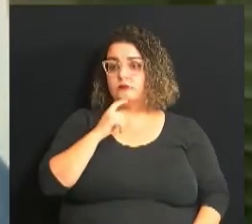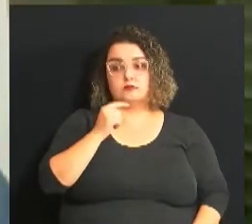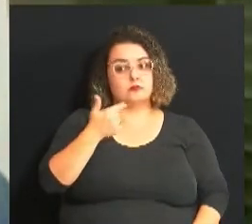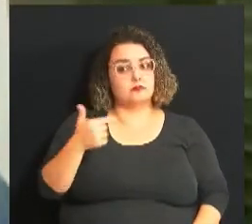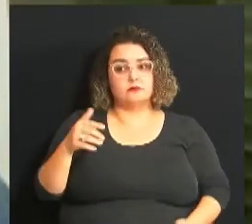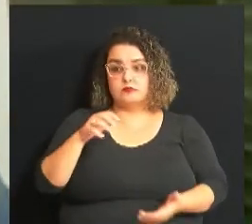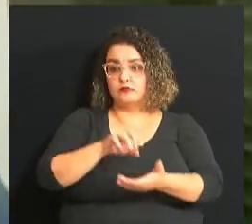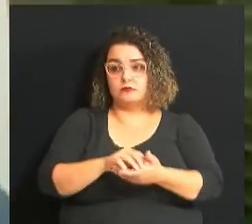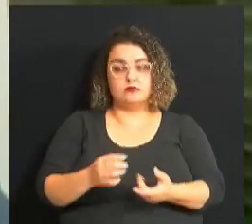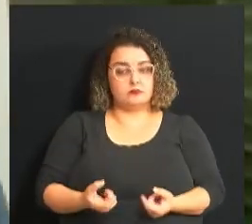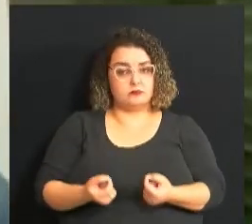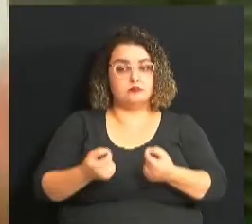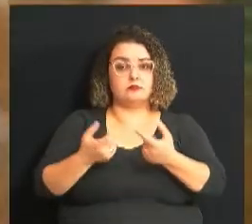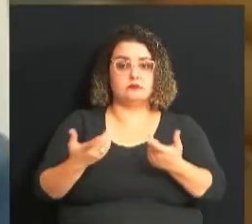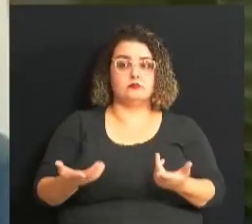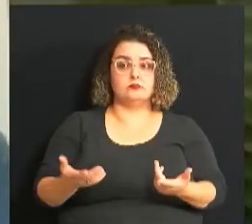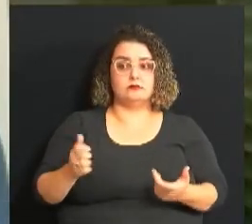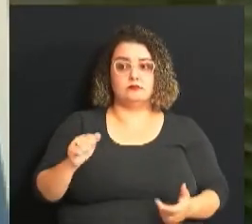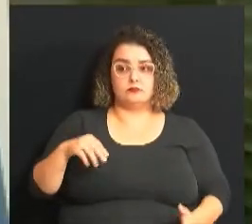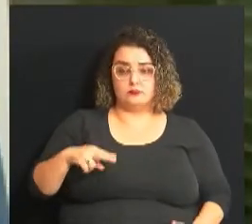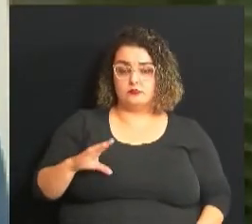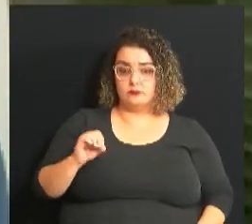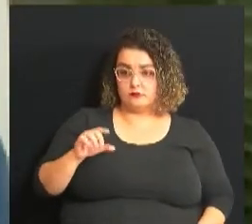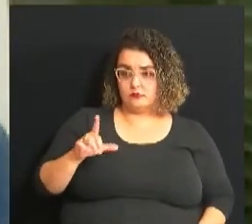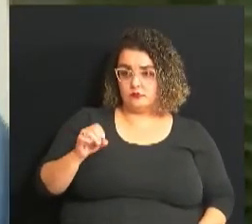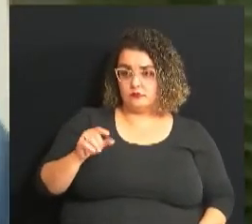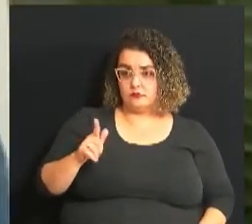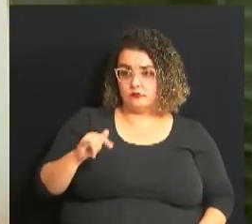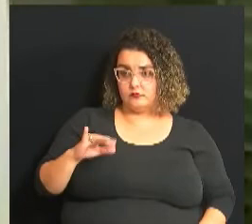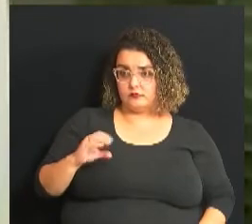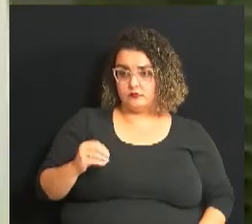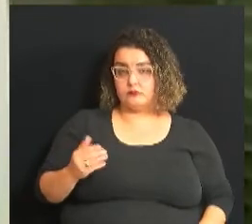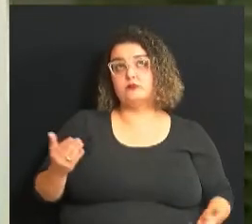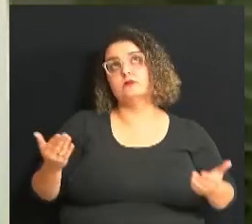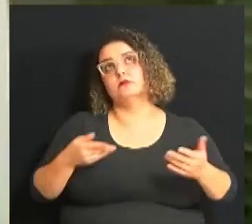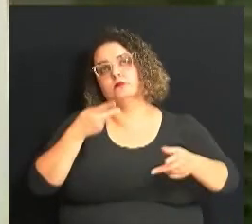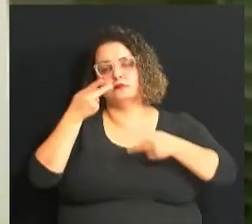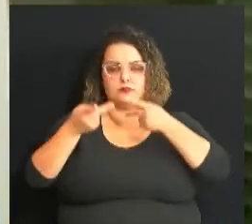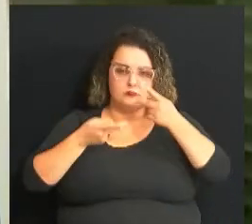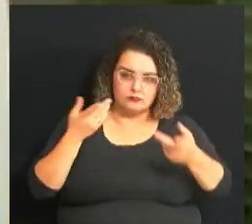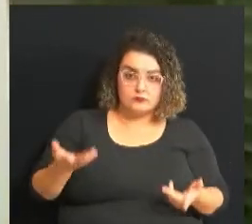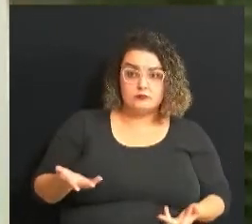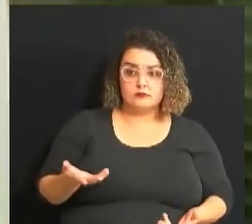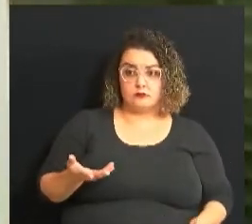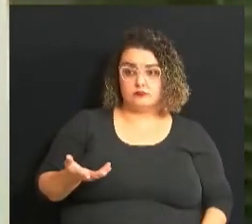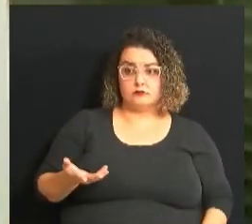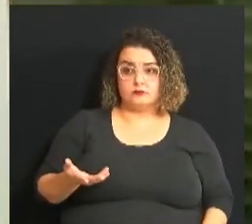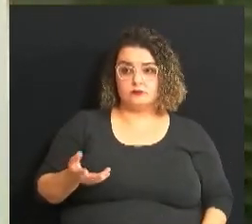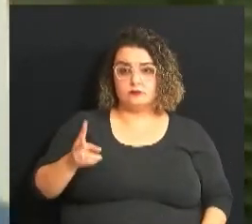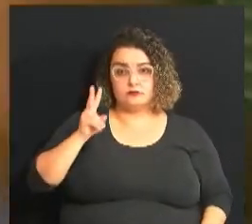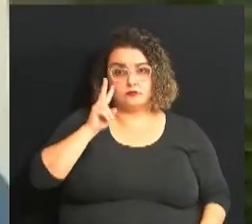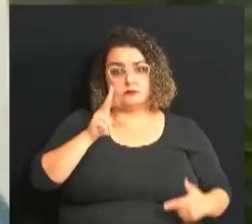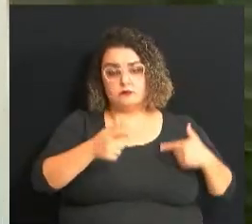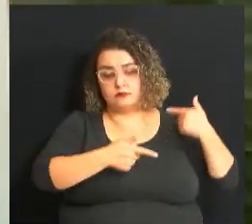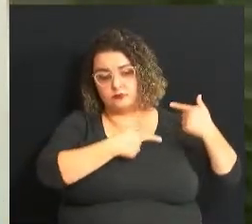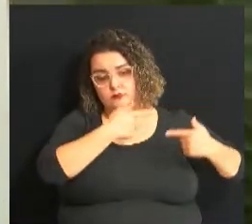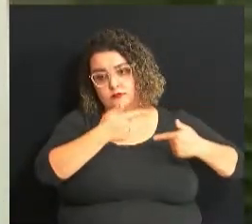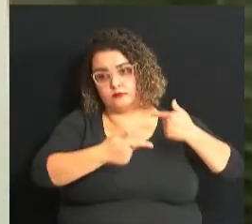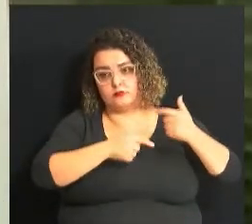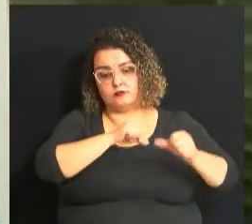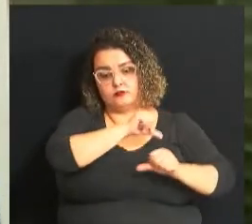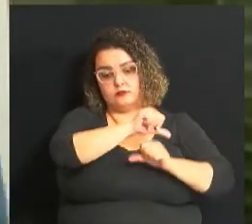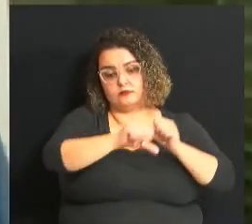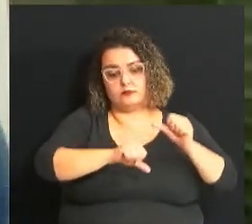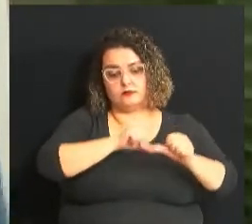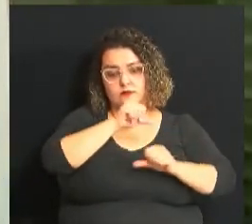oncológico. Agora está se falando sobre isso. Mas a gente vê agora essa geração, essa mudança